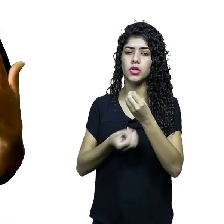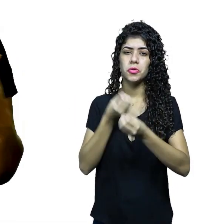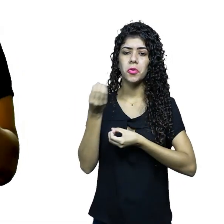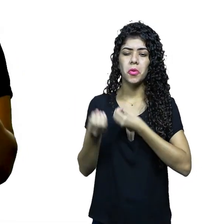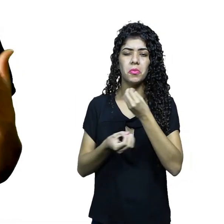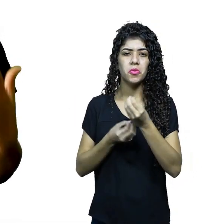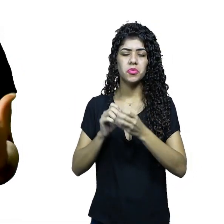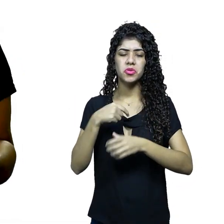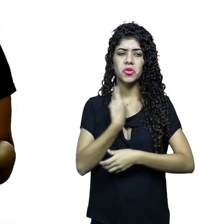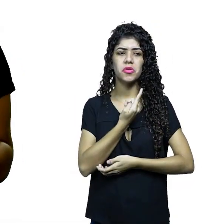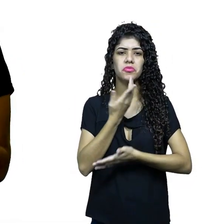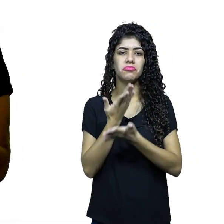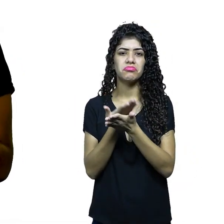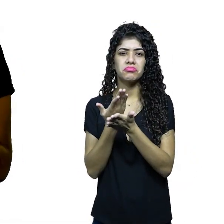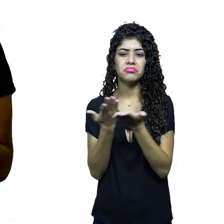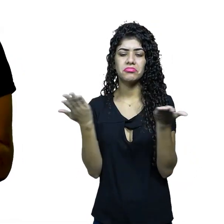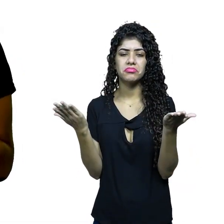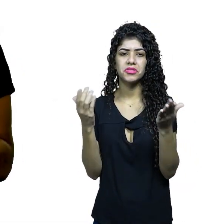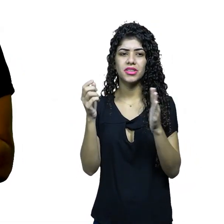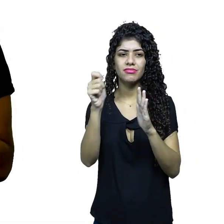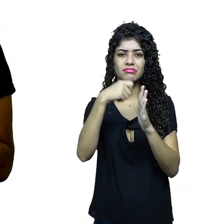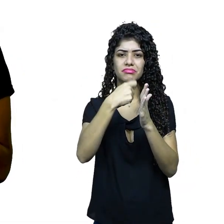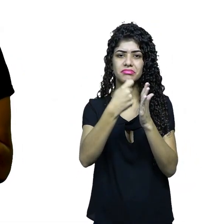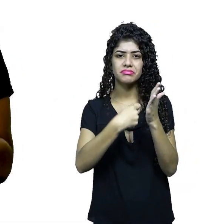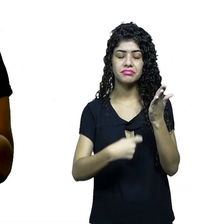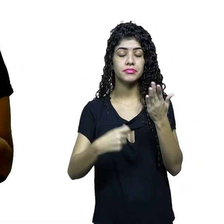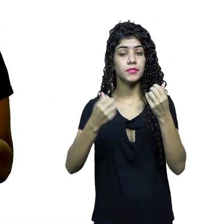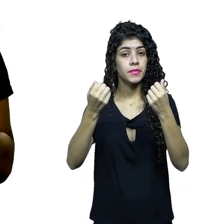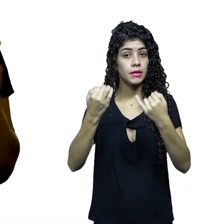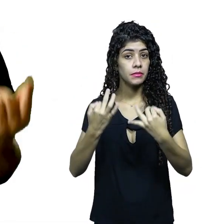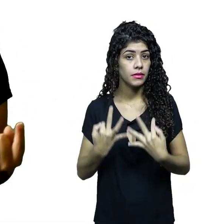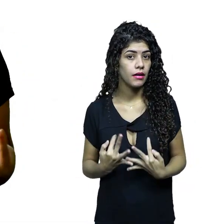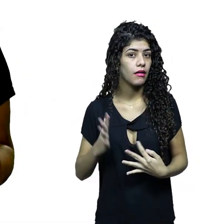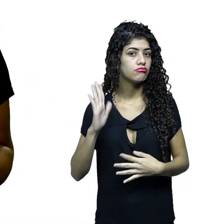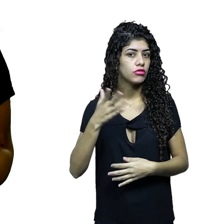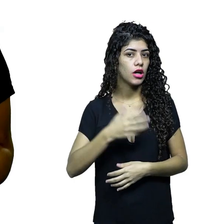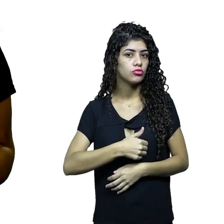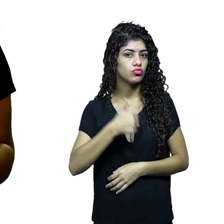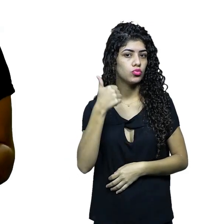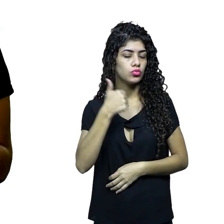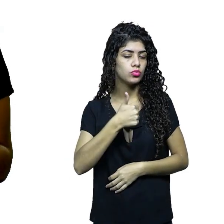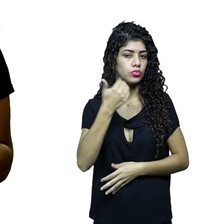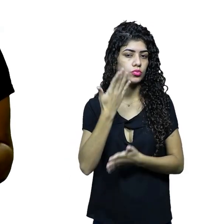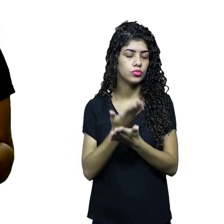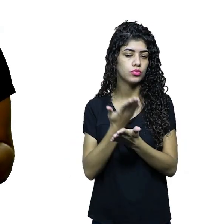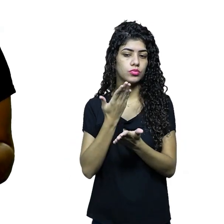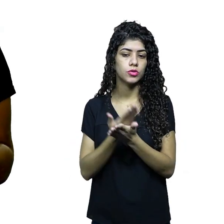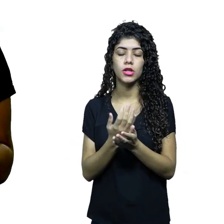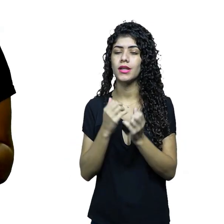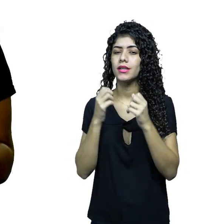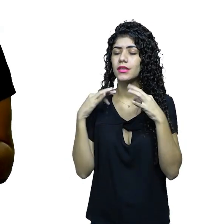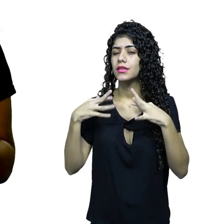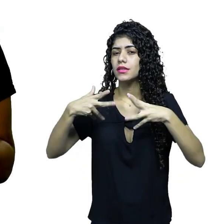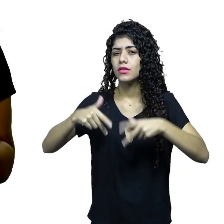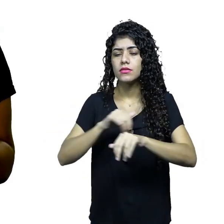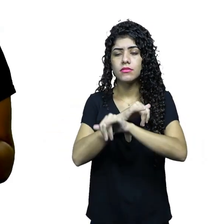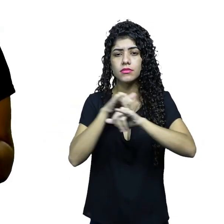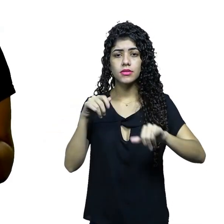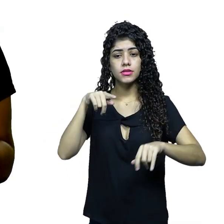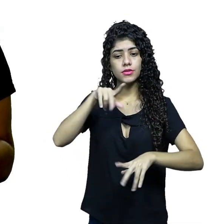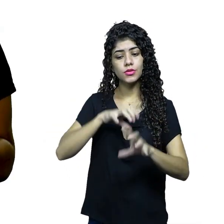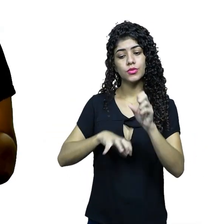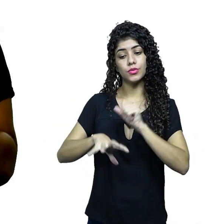Como que a gente vai fazer esse plano? Bem, nós temos explicado desde o módulo 1 que todas as informações que vocês